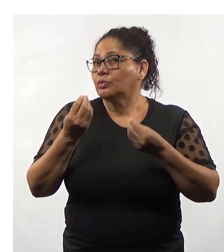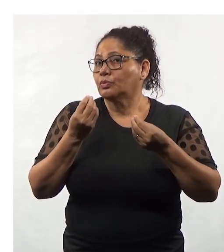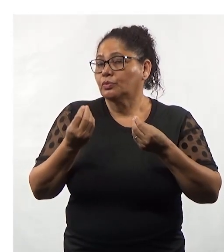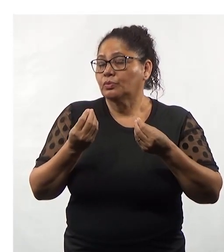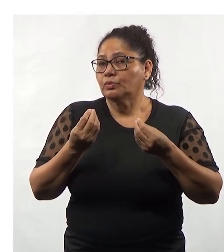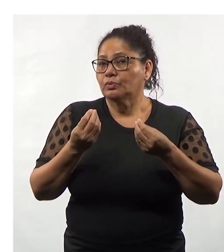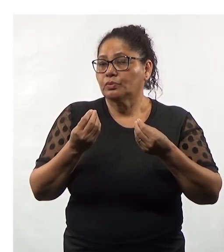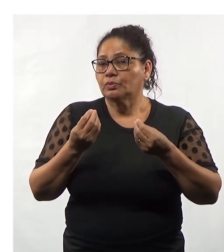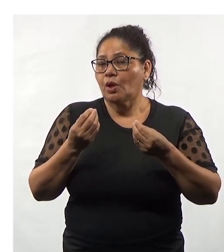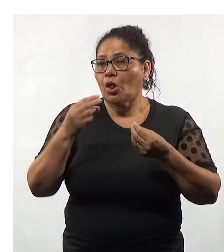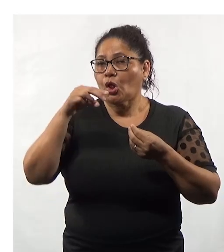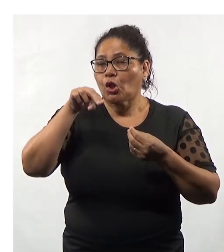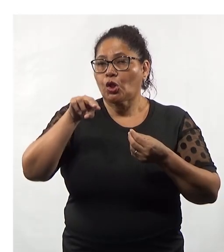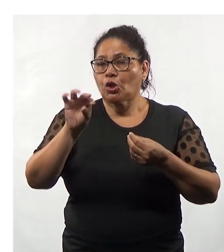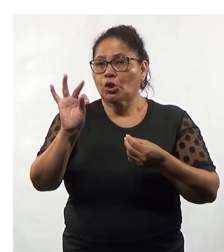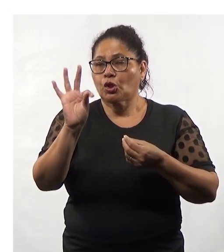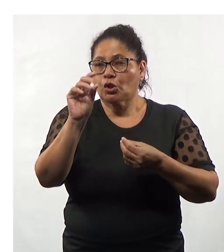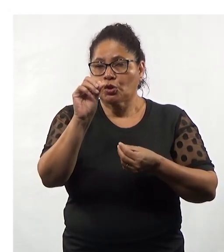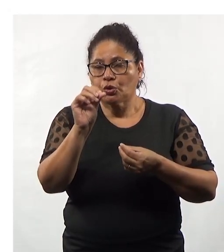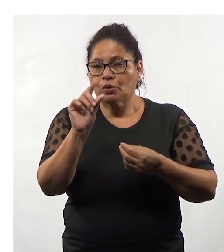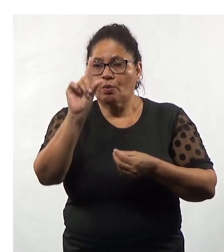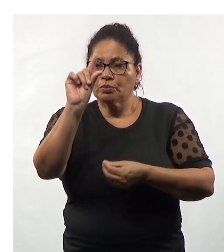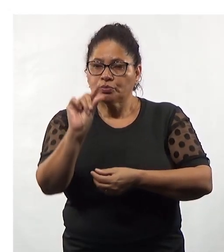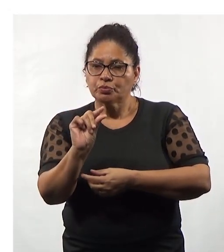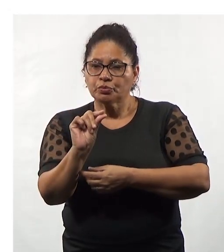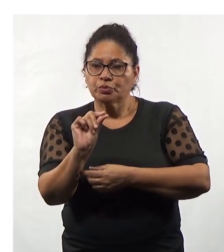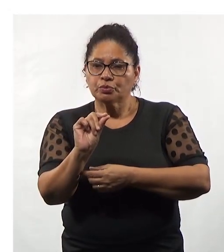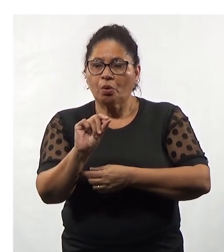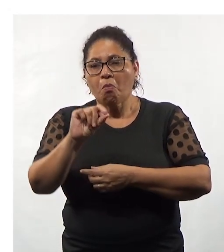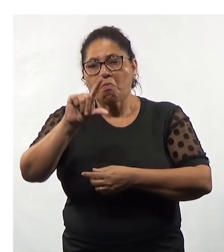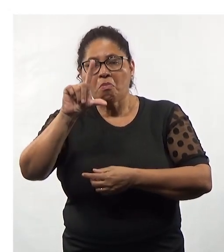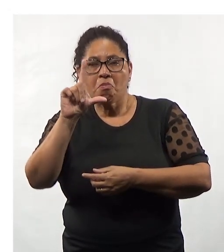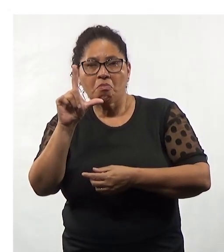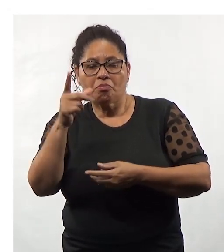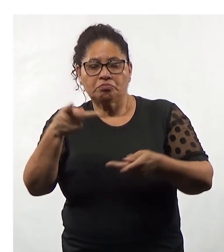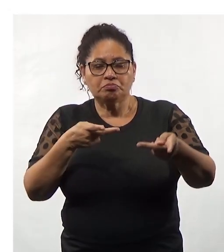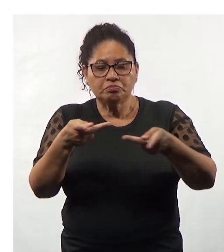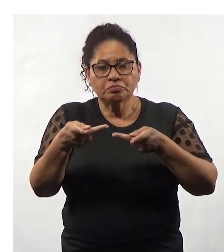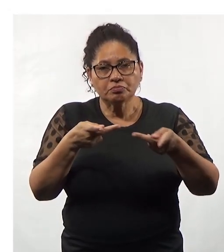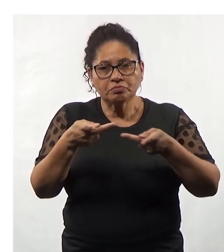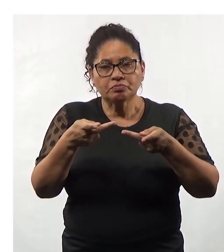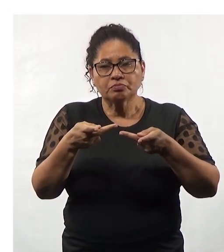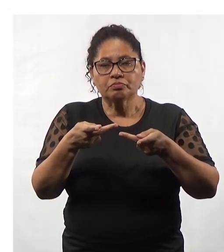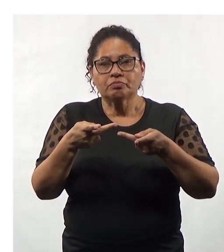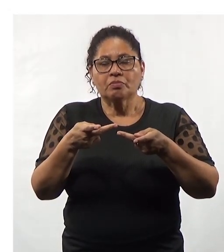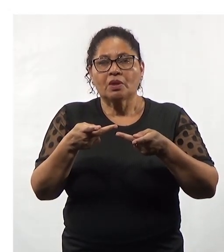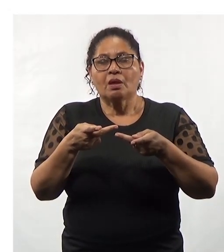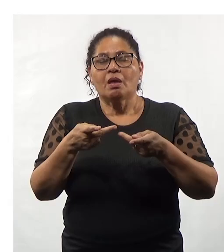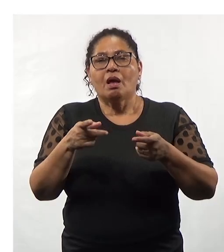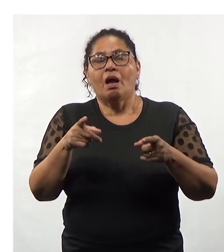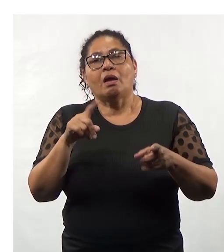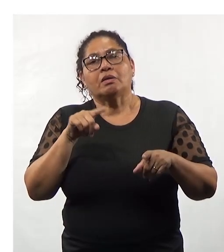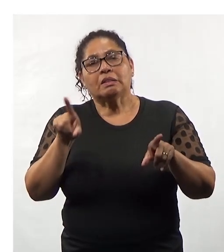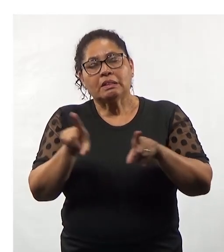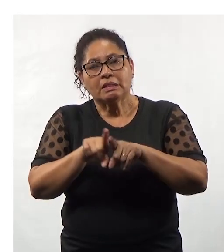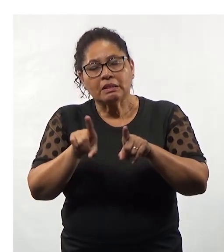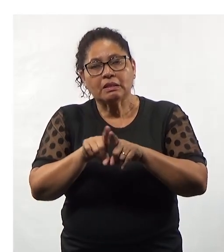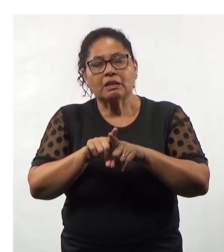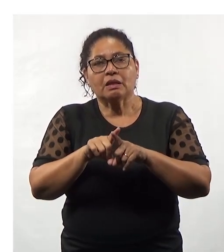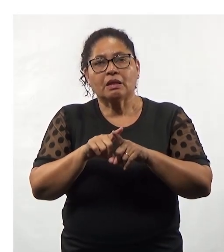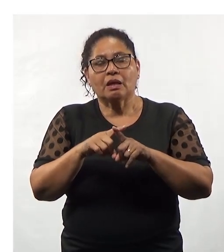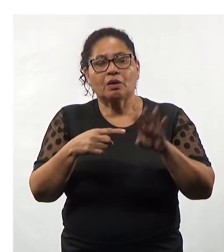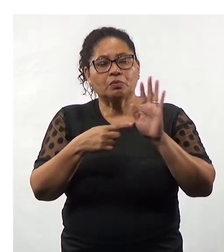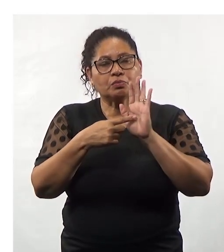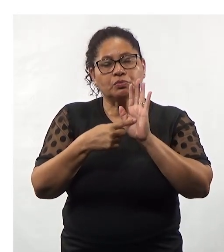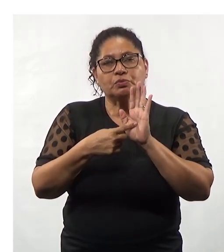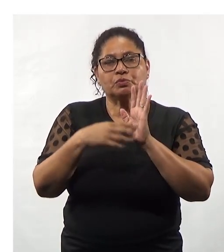através de notas mínimas e notas máximas do projeto. E aí vamos rodar o